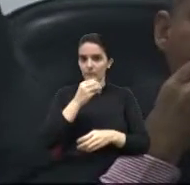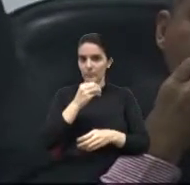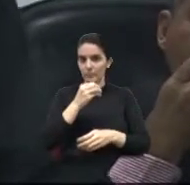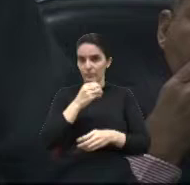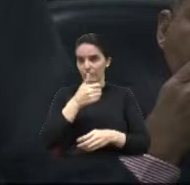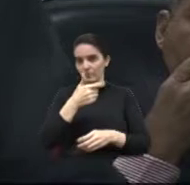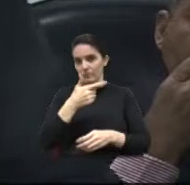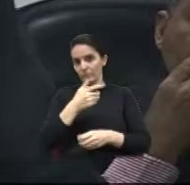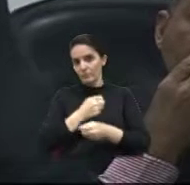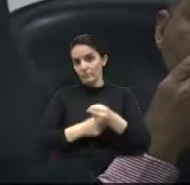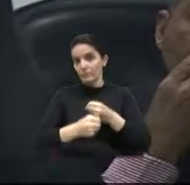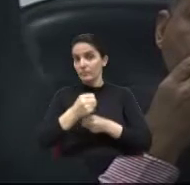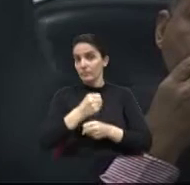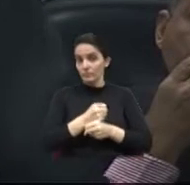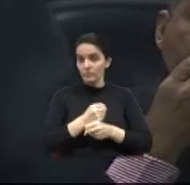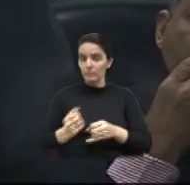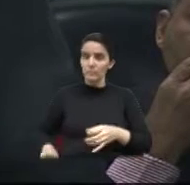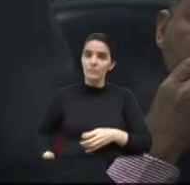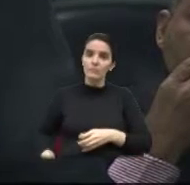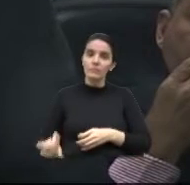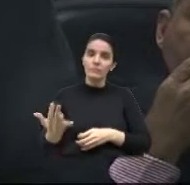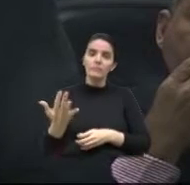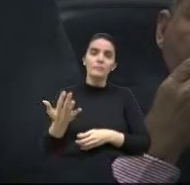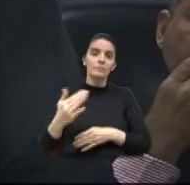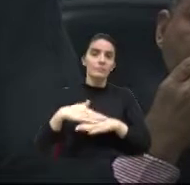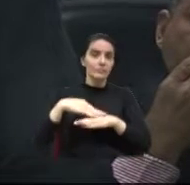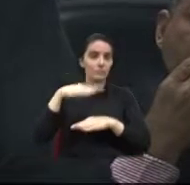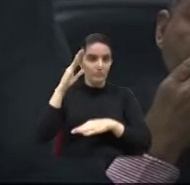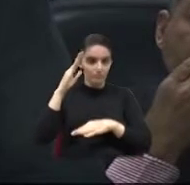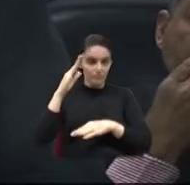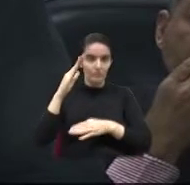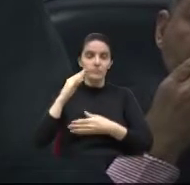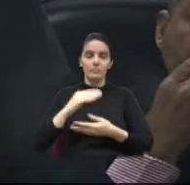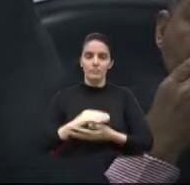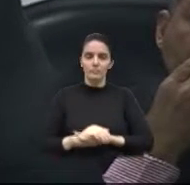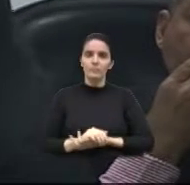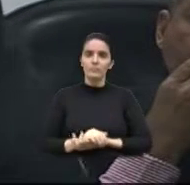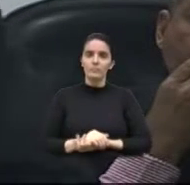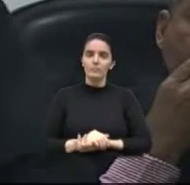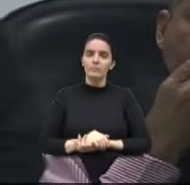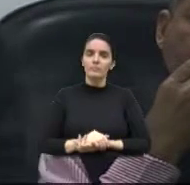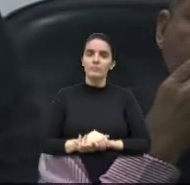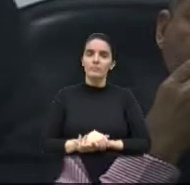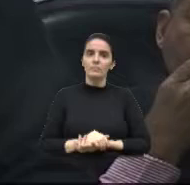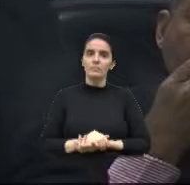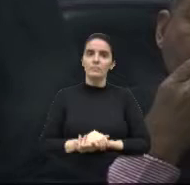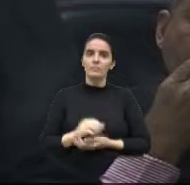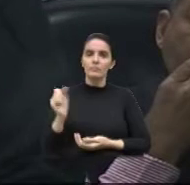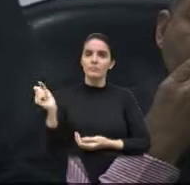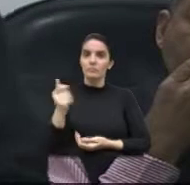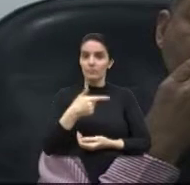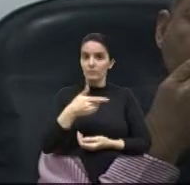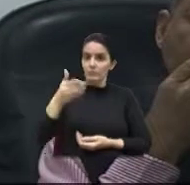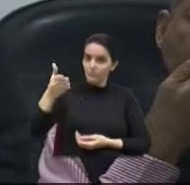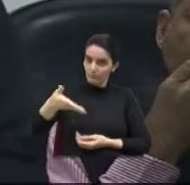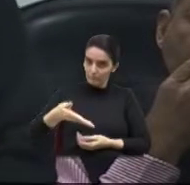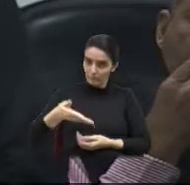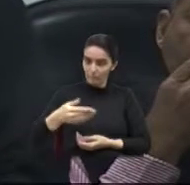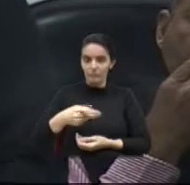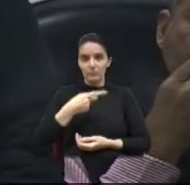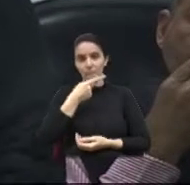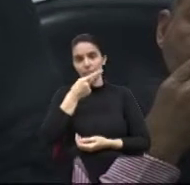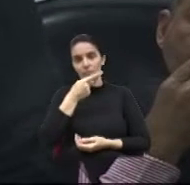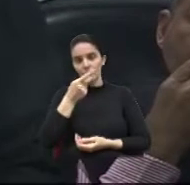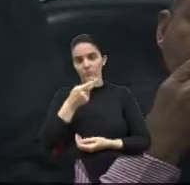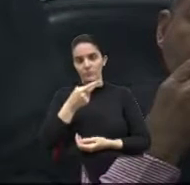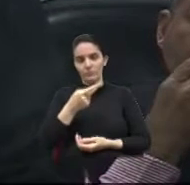apenas, foi gasto muito mais em alguns anos do que se gastou aqui. Não estou falando que o que gastou, o